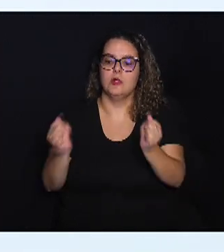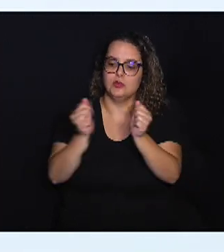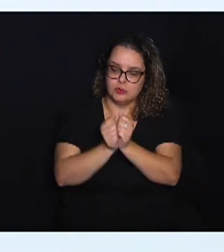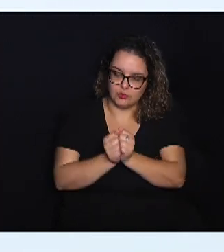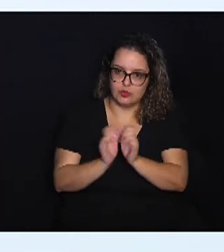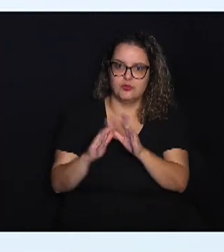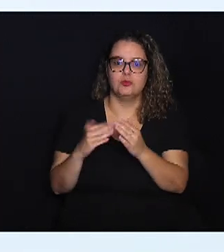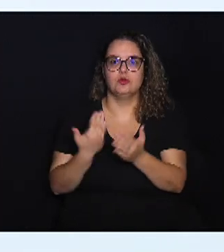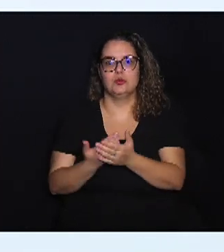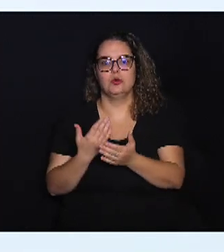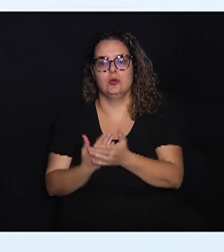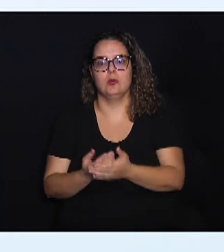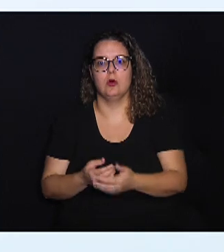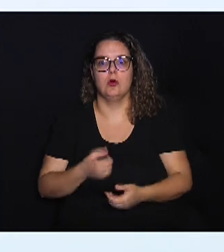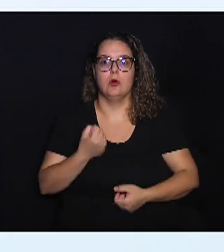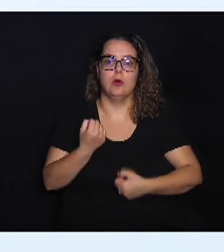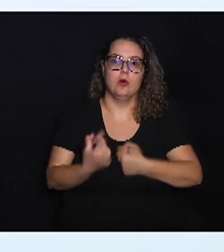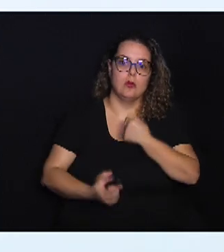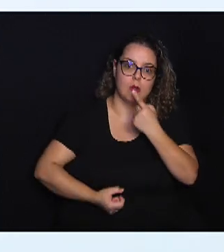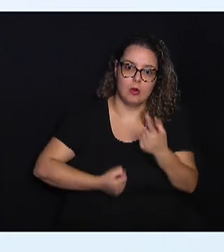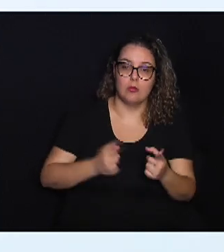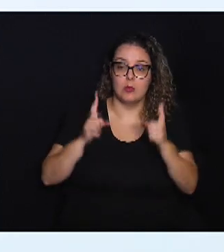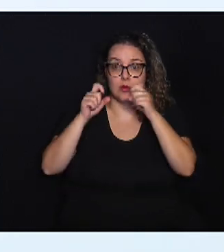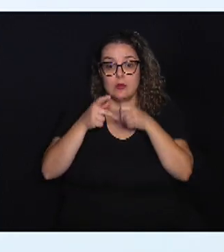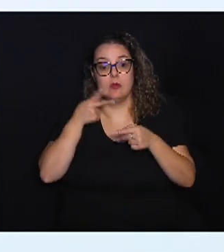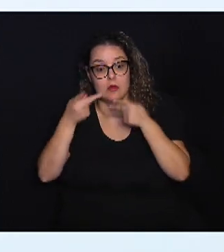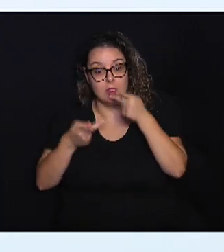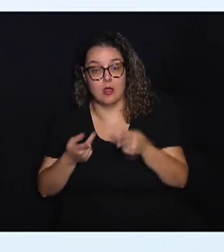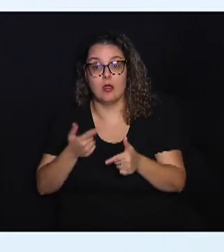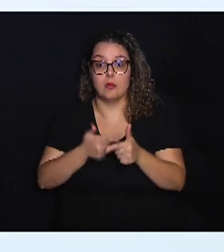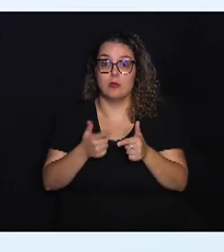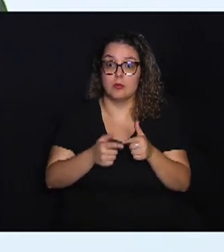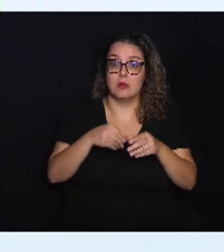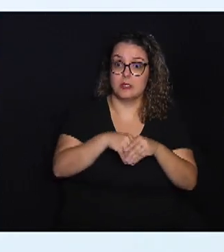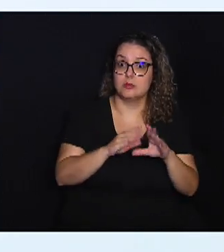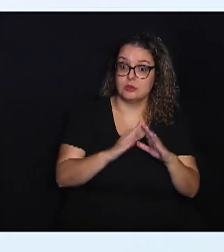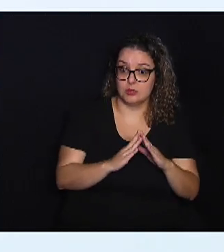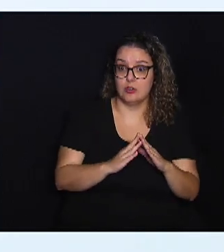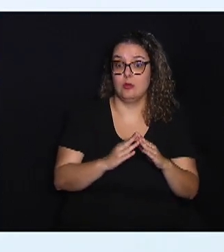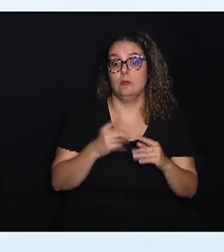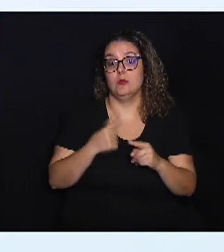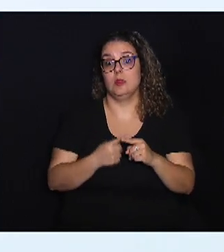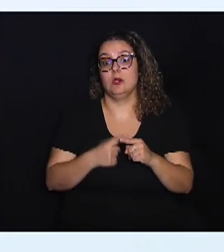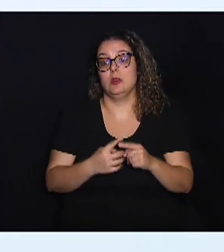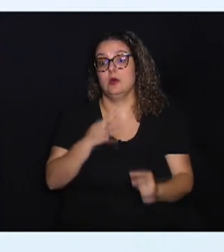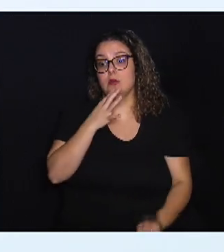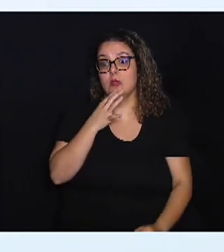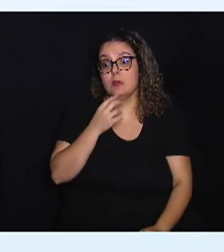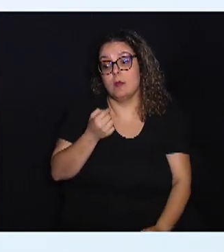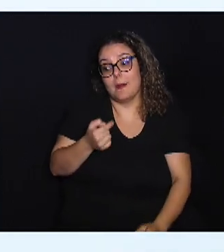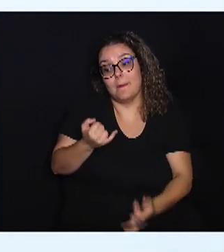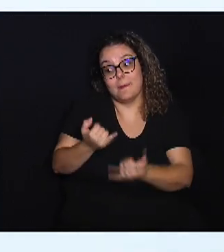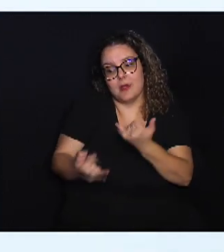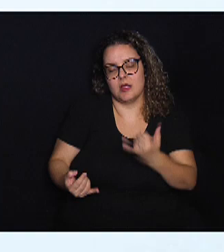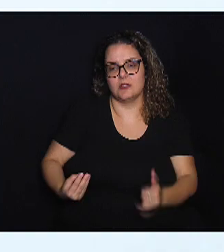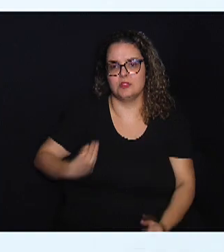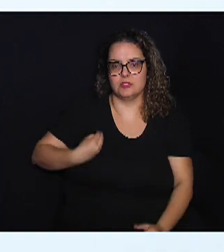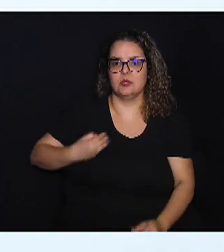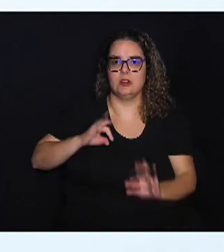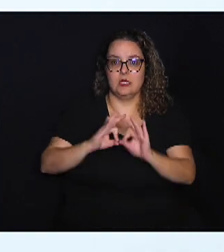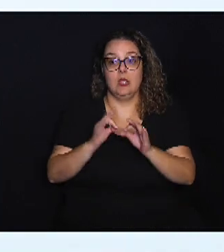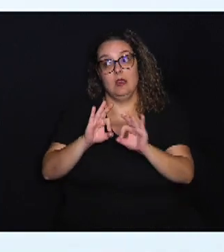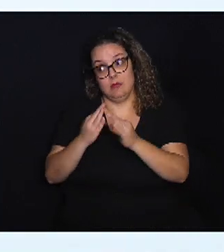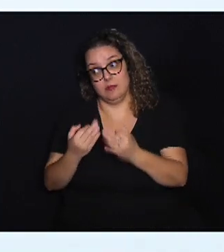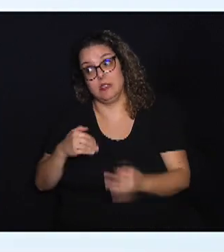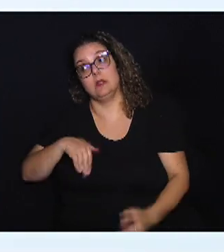com essas dificuldades, quando o aluno está com alguma questão em casa, porque a gente conhece um lado da vida do aluno aqui dentro. A família conhece muito